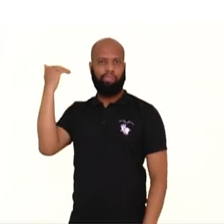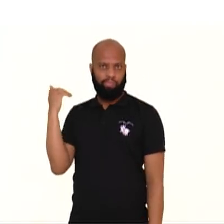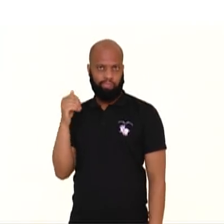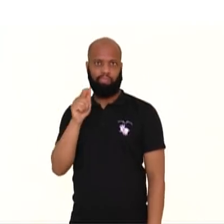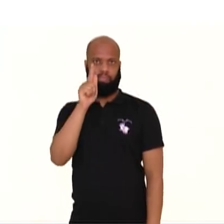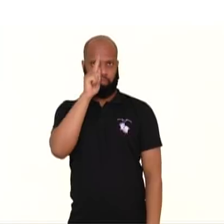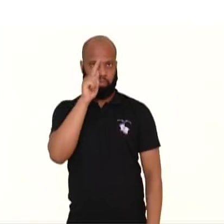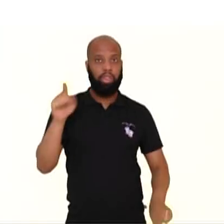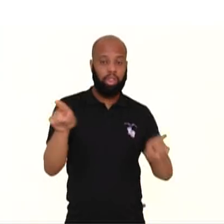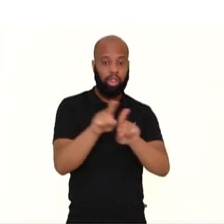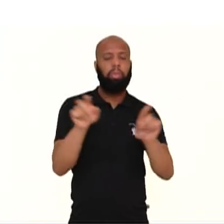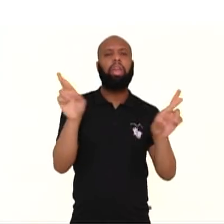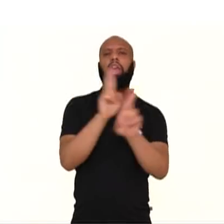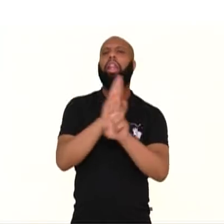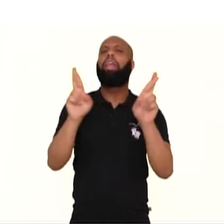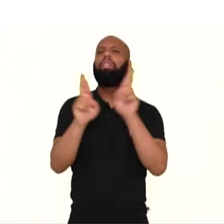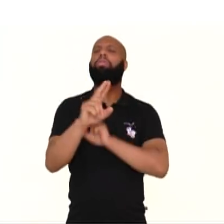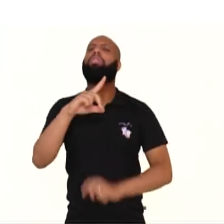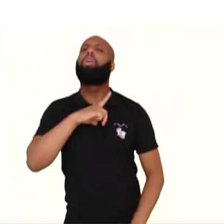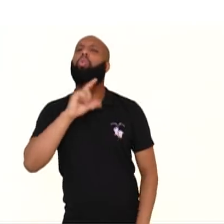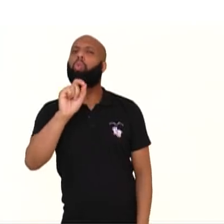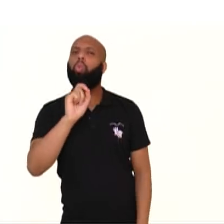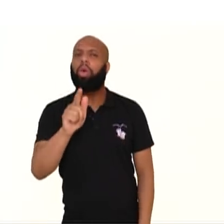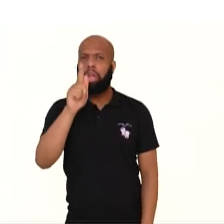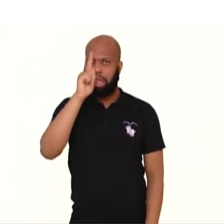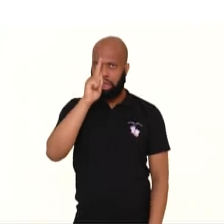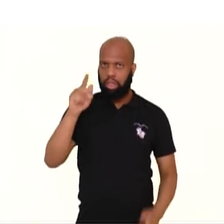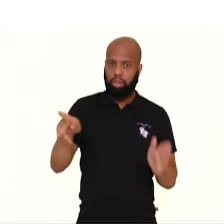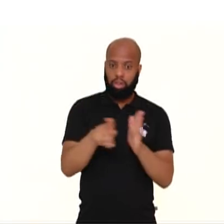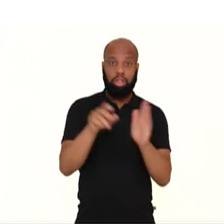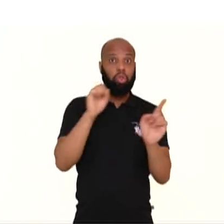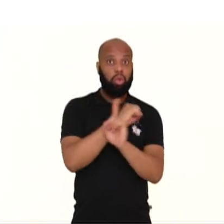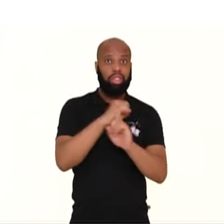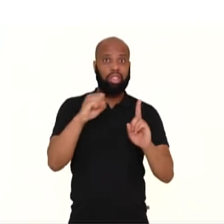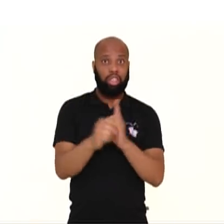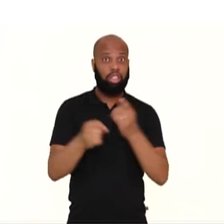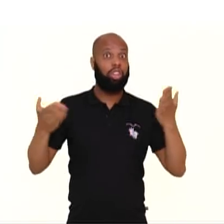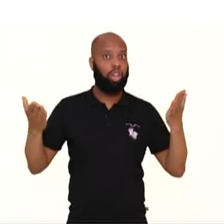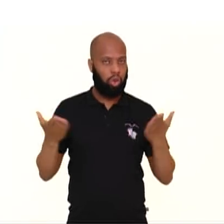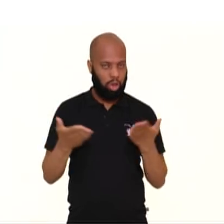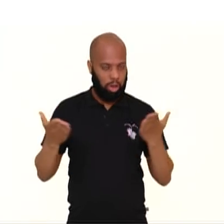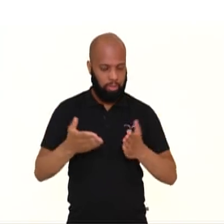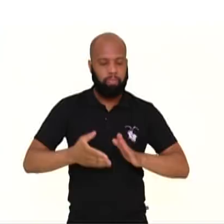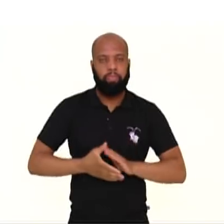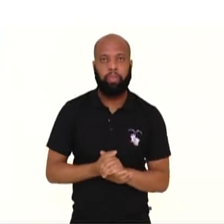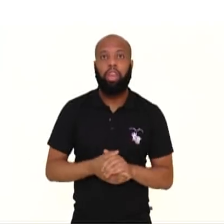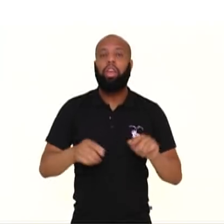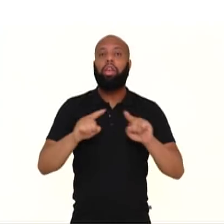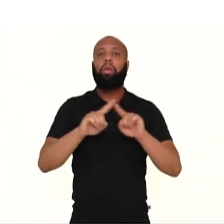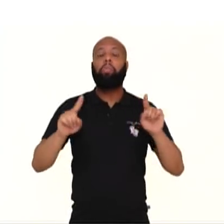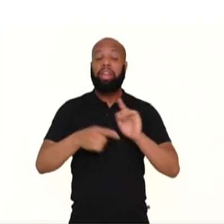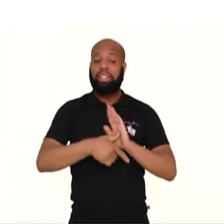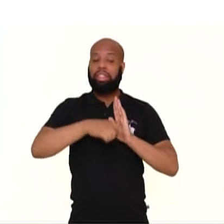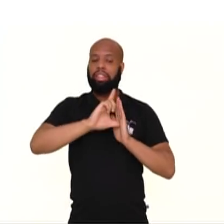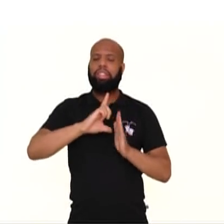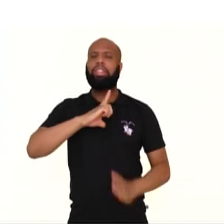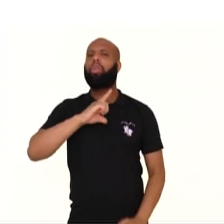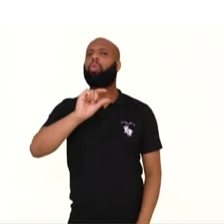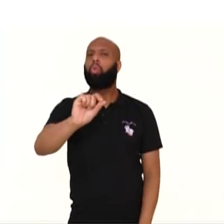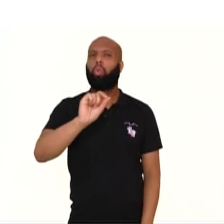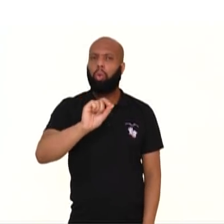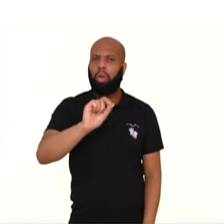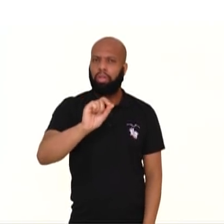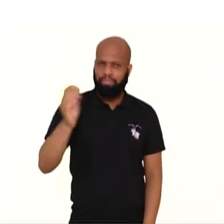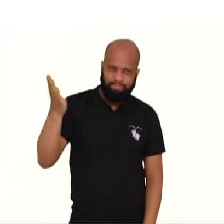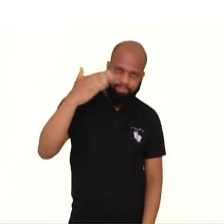relacionar a religião grega com as influências nas sociedades atuais. Antes disso, vamos retomar aquilo que nós já tínhamos